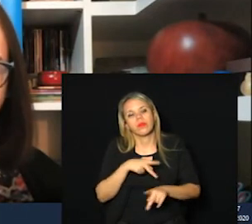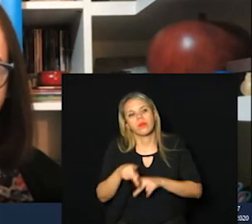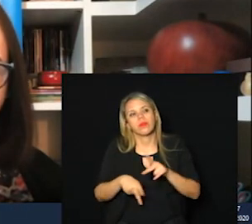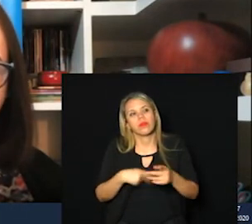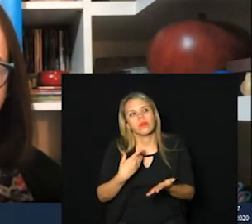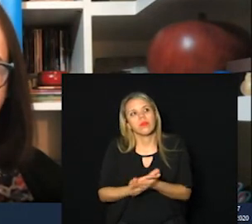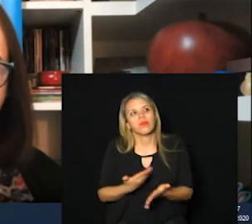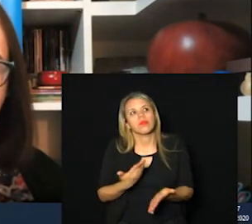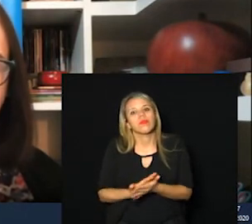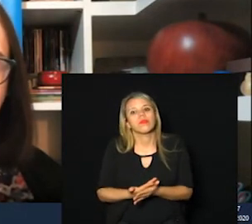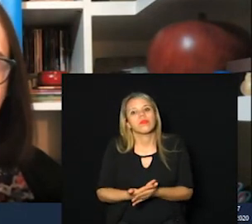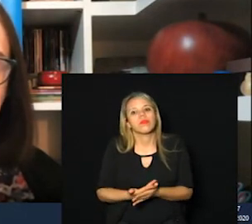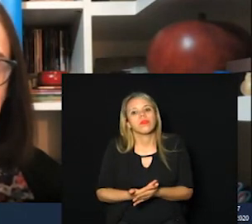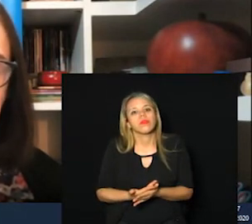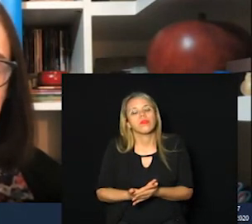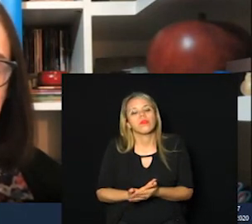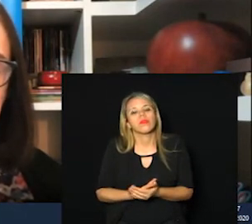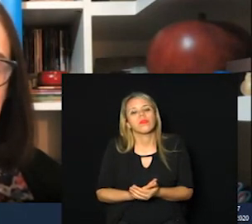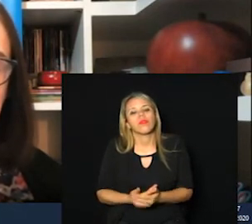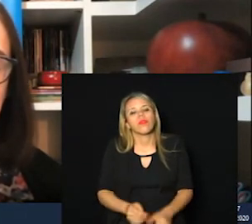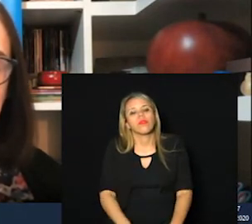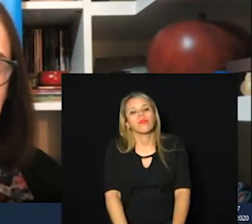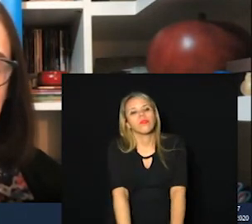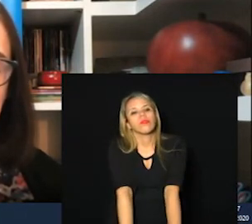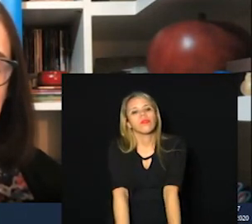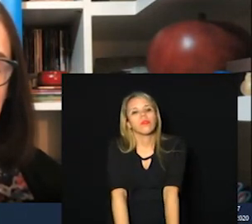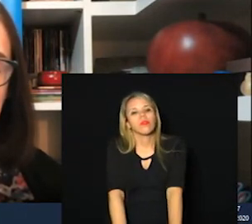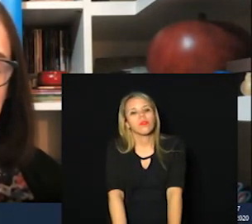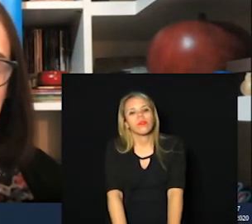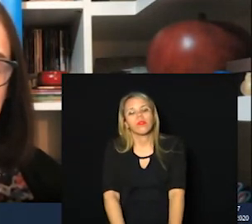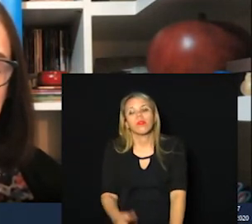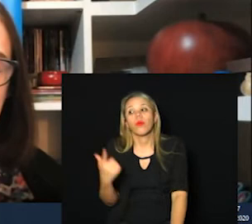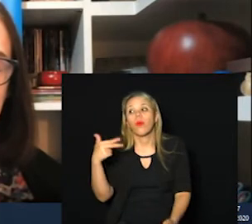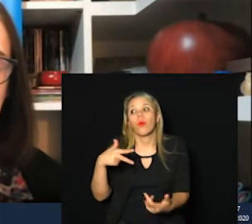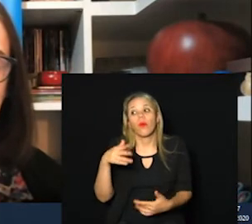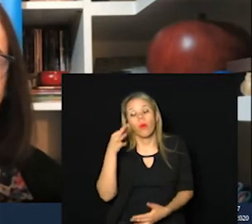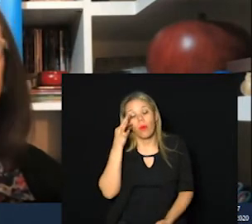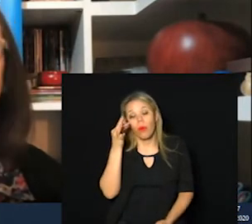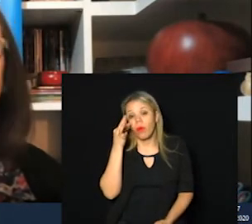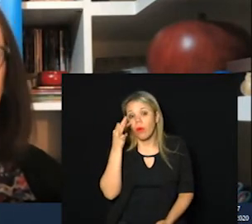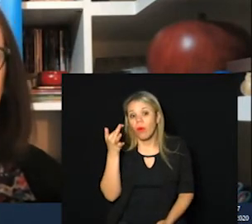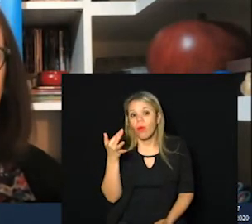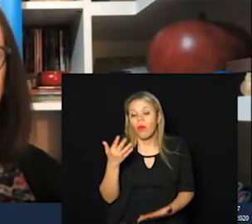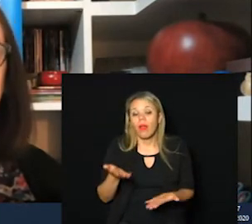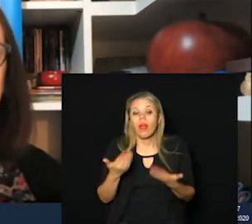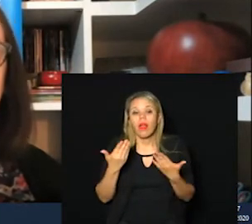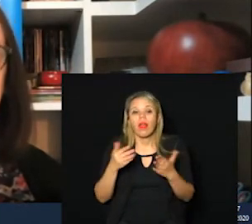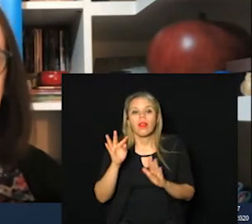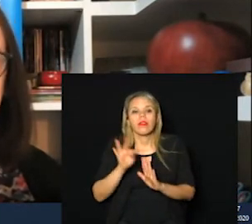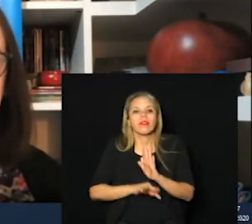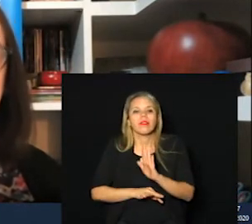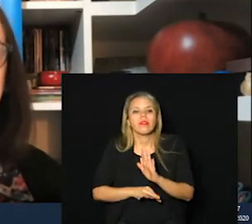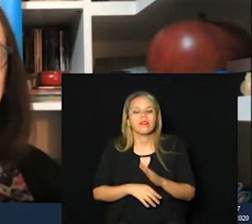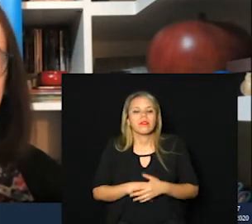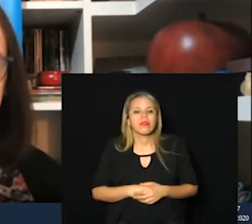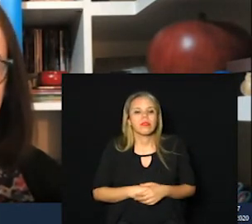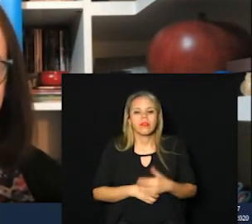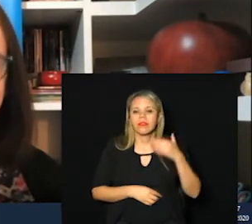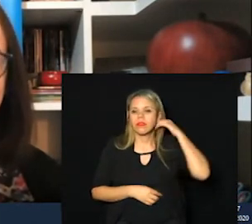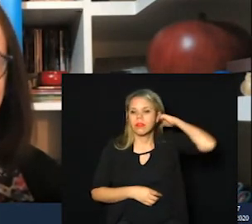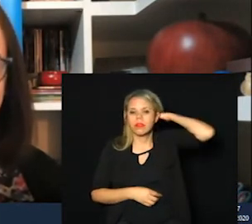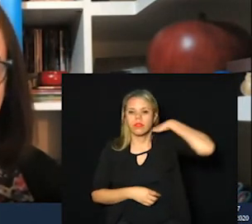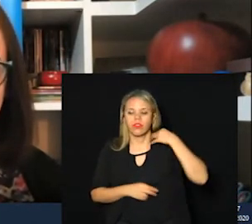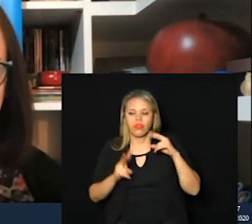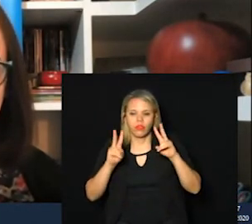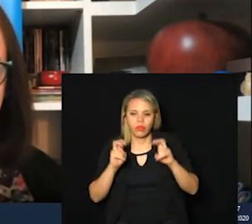estudar. E uma outra coisa que me chamou a atenção, a leveza do texto. Embora trate